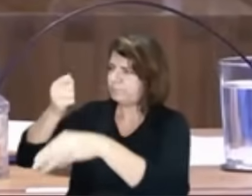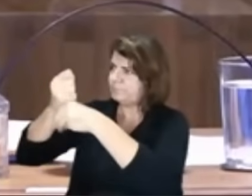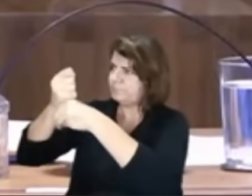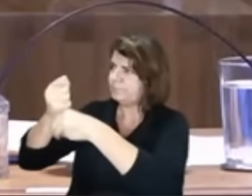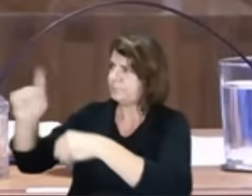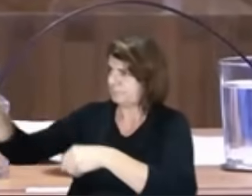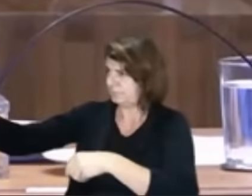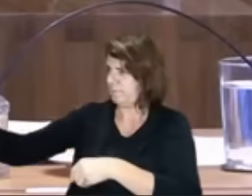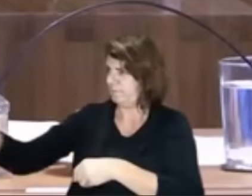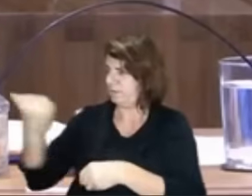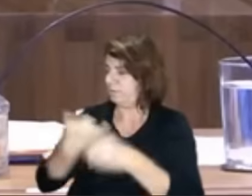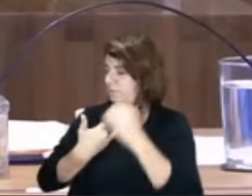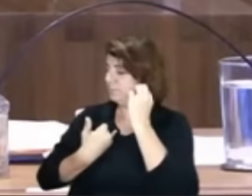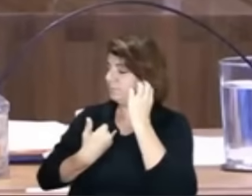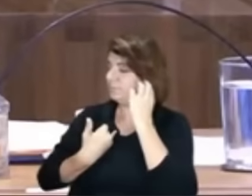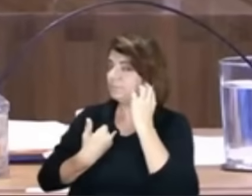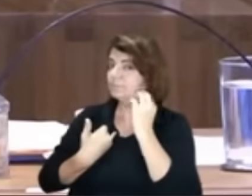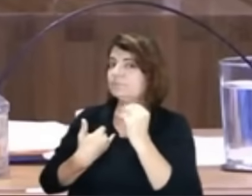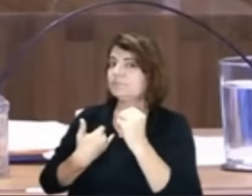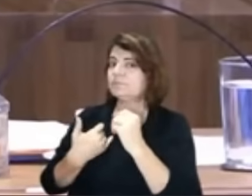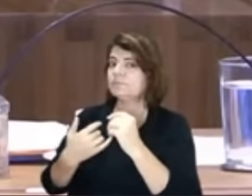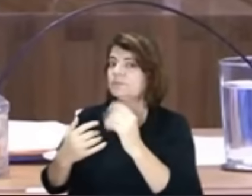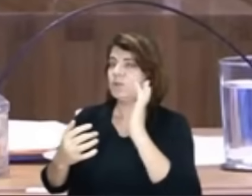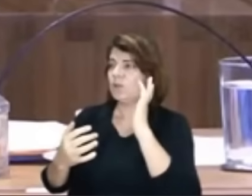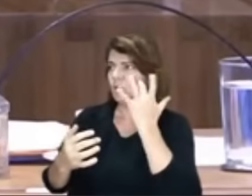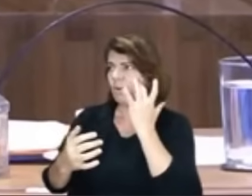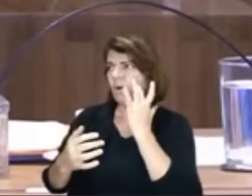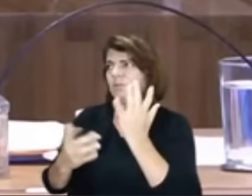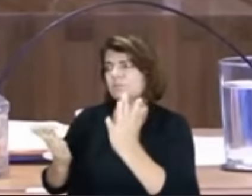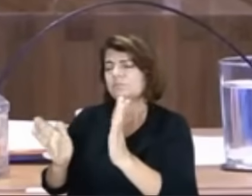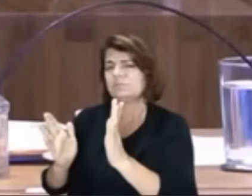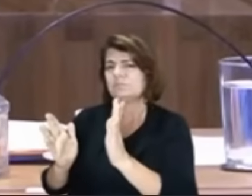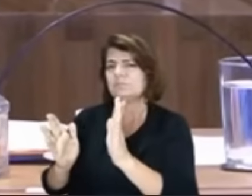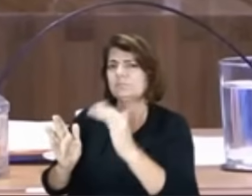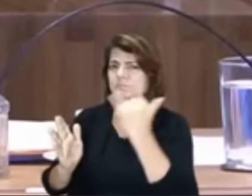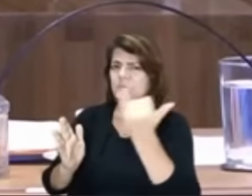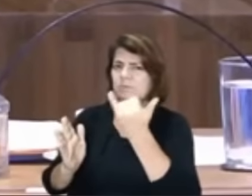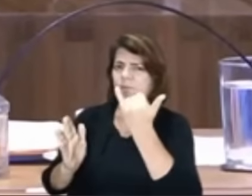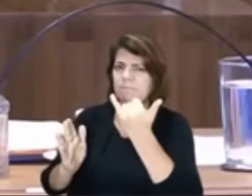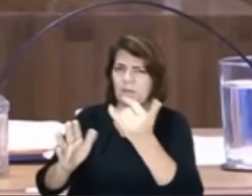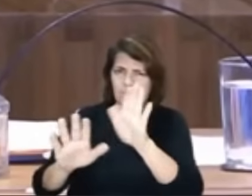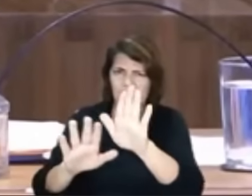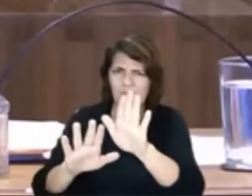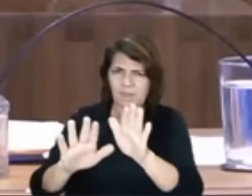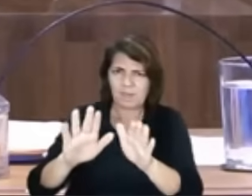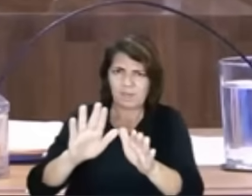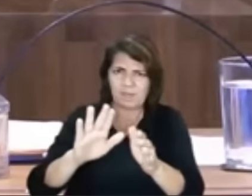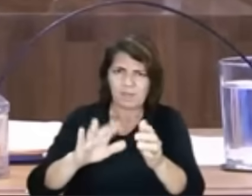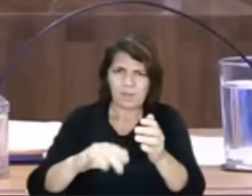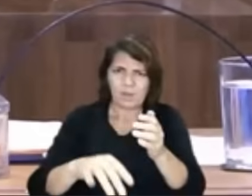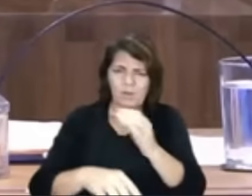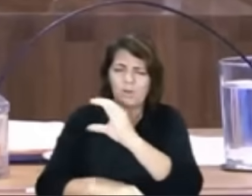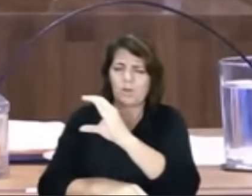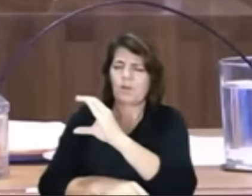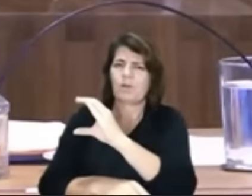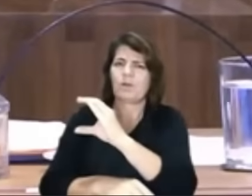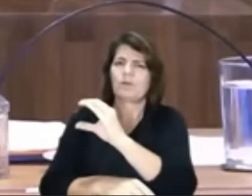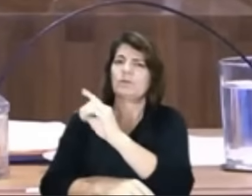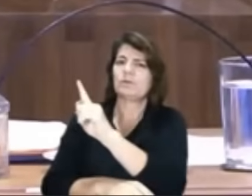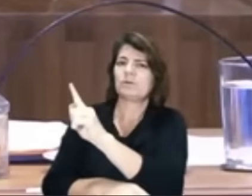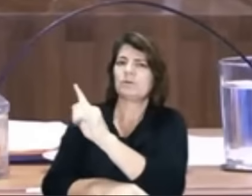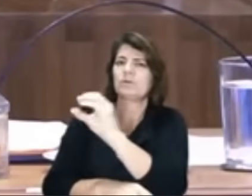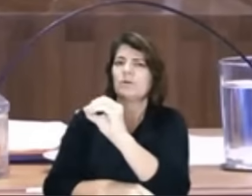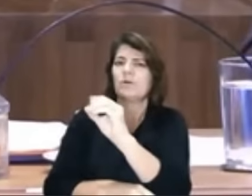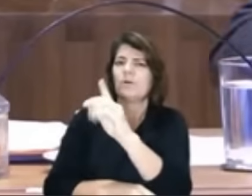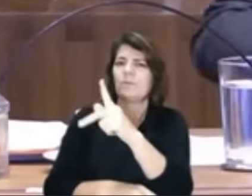eh e eu acho relevante aqui Deputado O senhor falou de golpe eh quando nós tivemos a eleição eu como